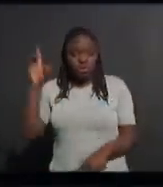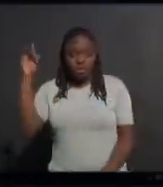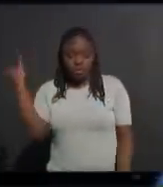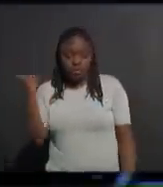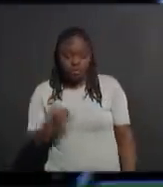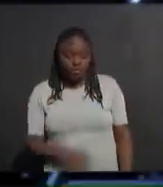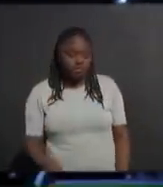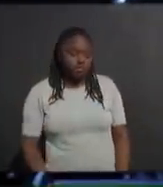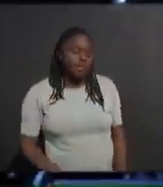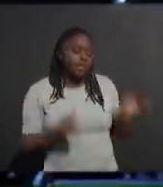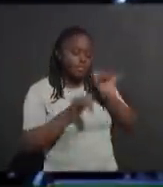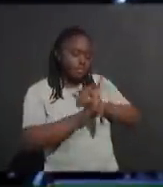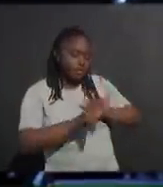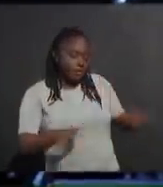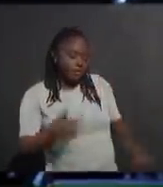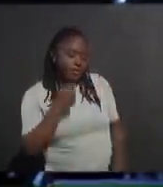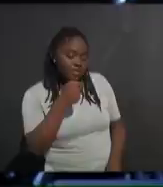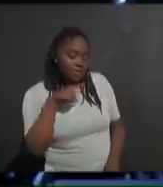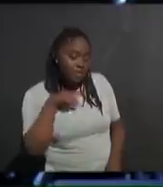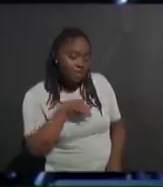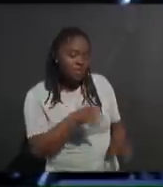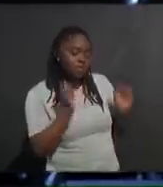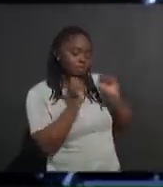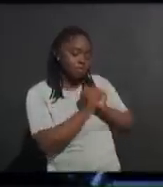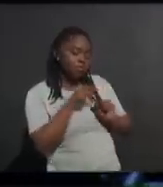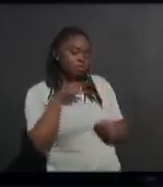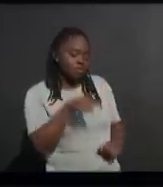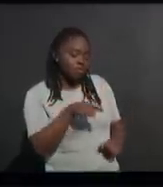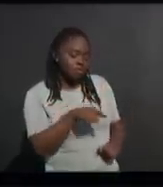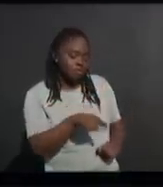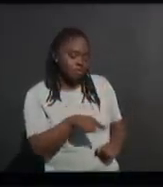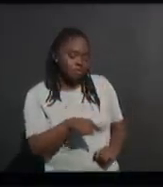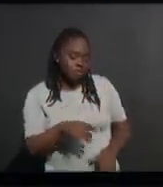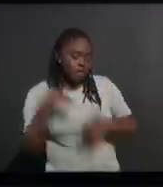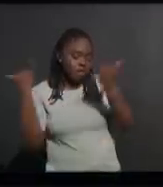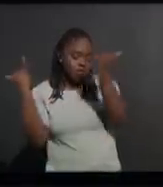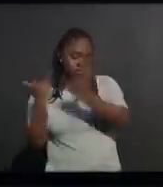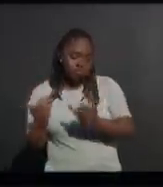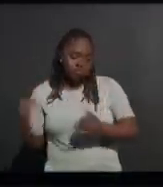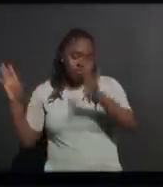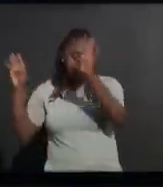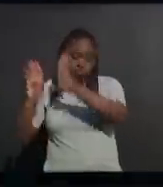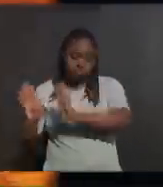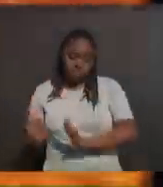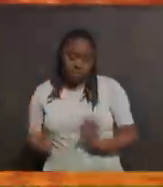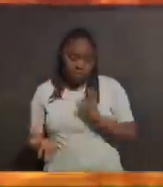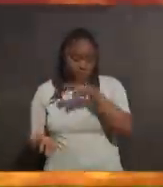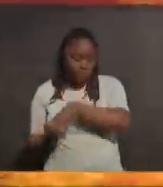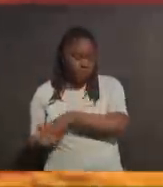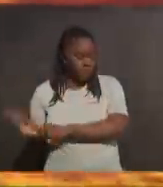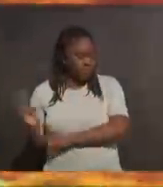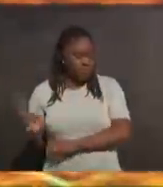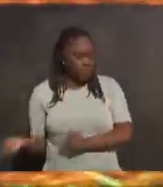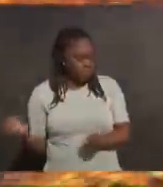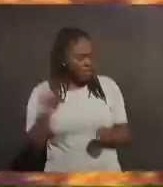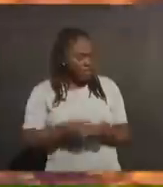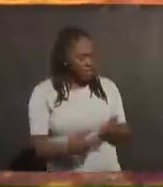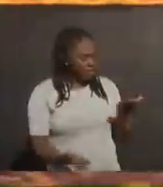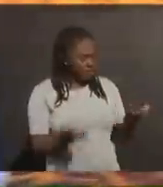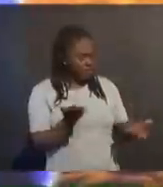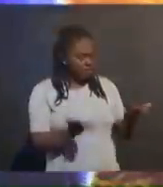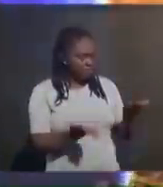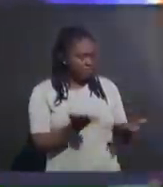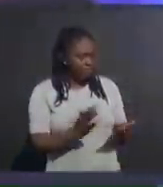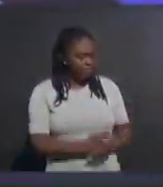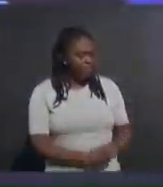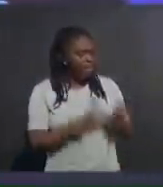notícia. Tem 7 mil como você, que não dobraram os joelhos diante de Baal. Volta o equilíbrio aí.